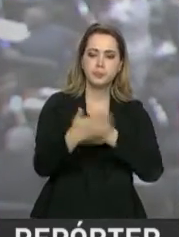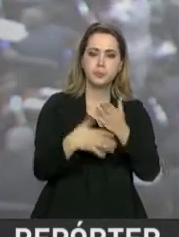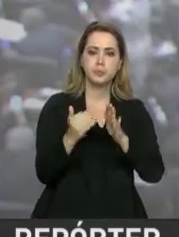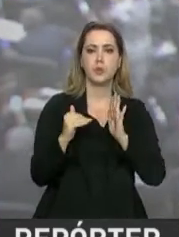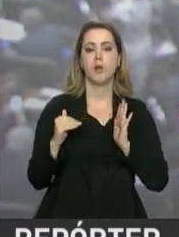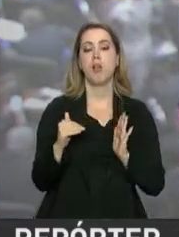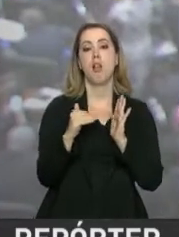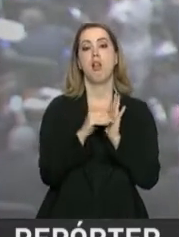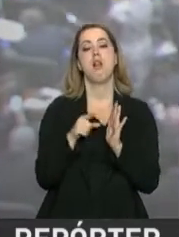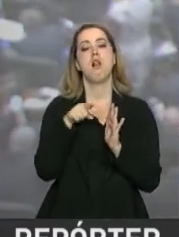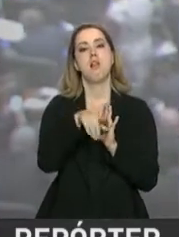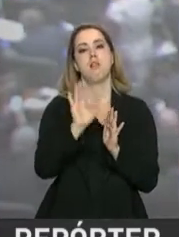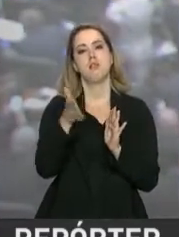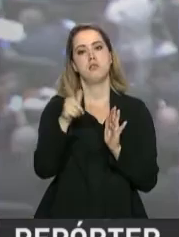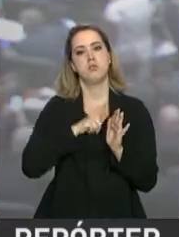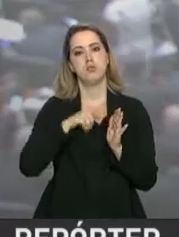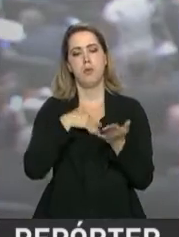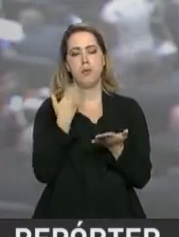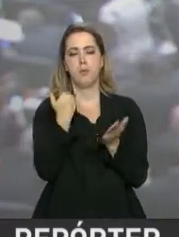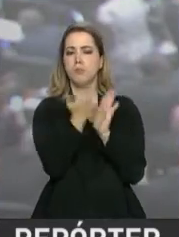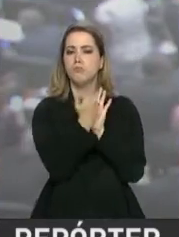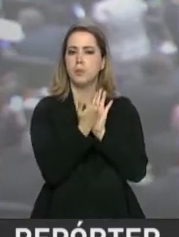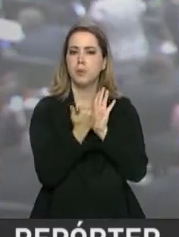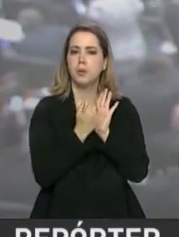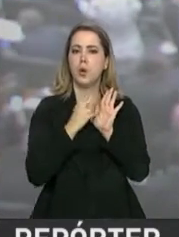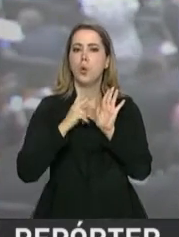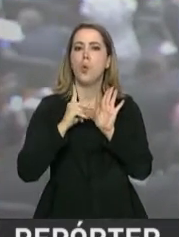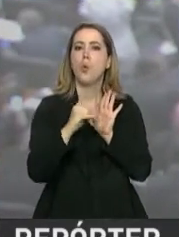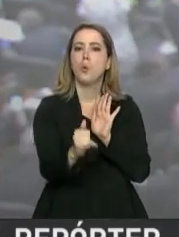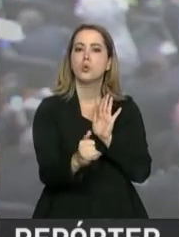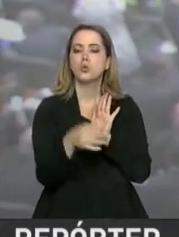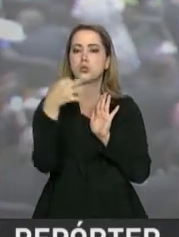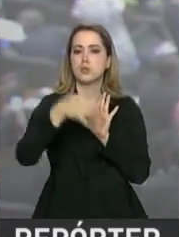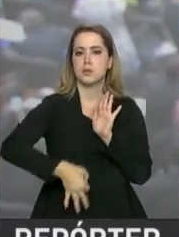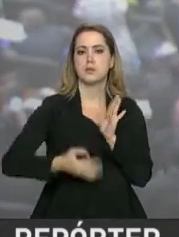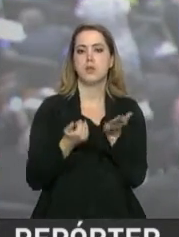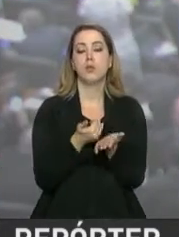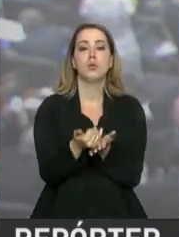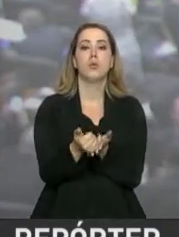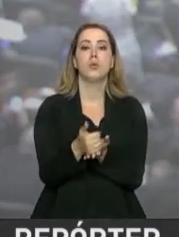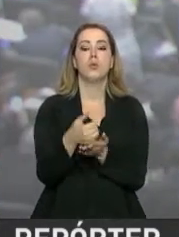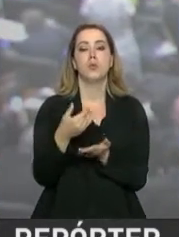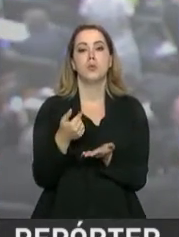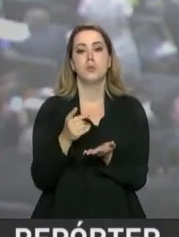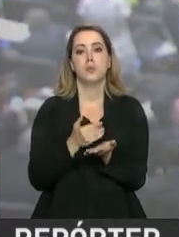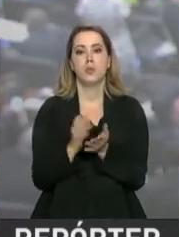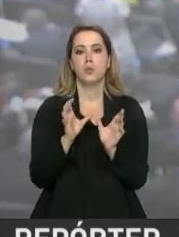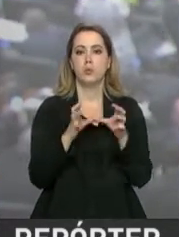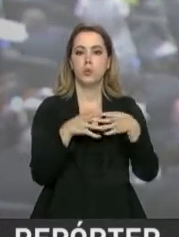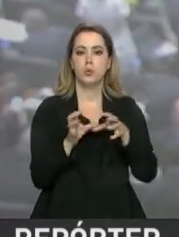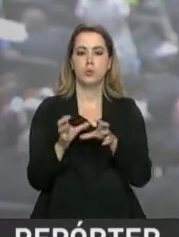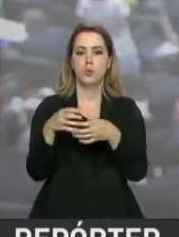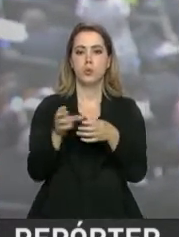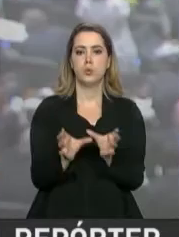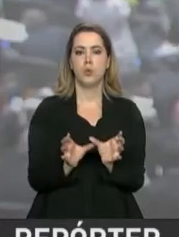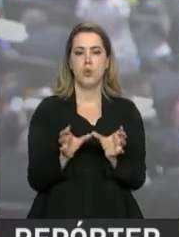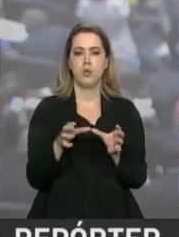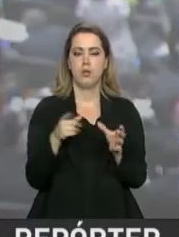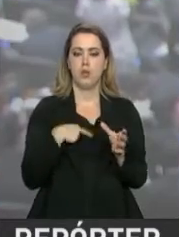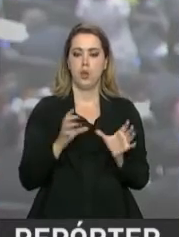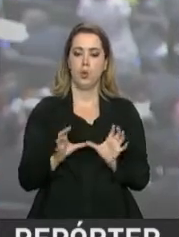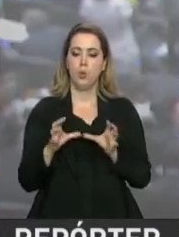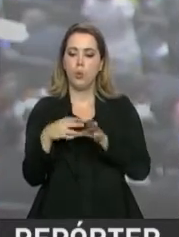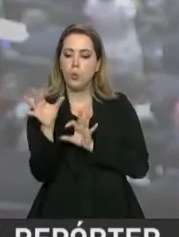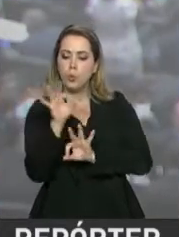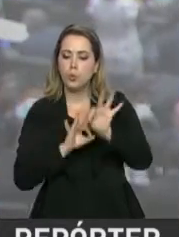Senado. Lá já tem um cronograma definido. A proposta começa a tramitar pela Comissão de Constituição, Justiça e